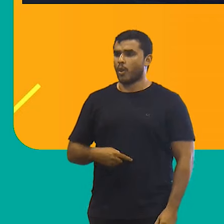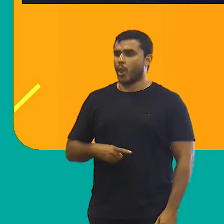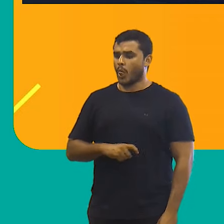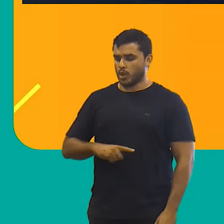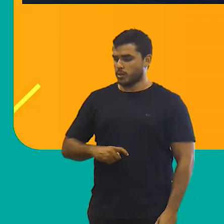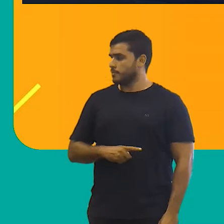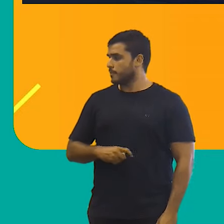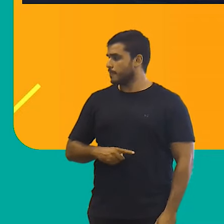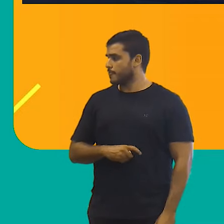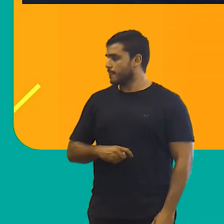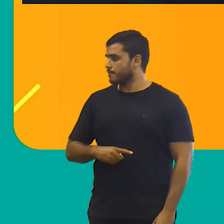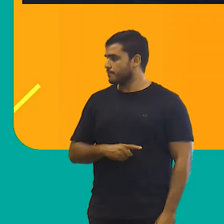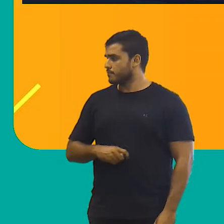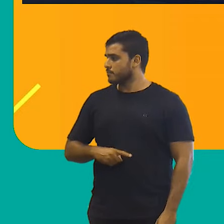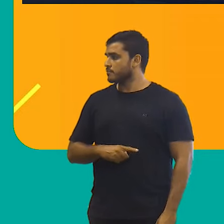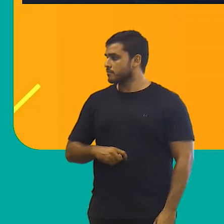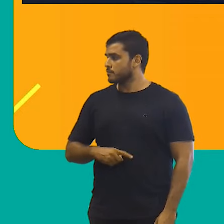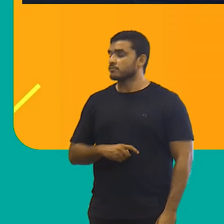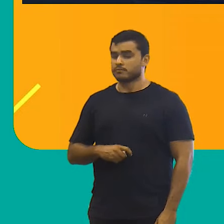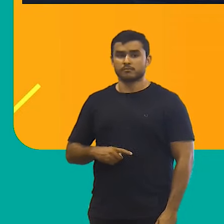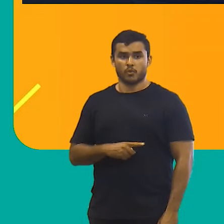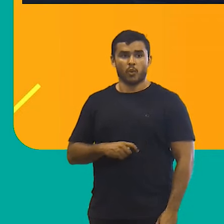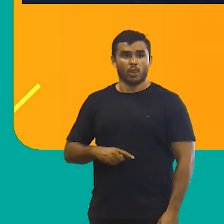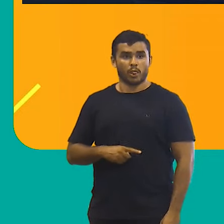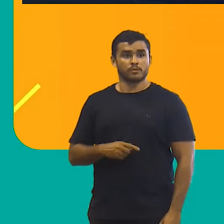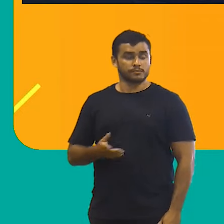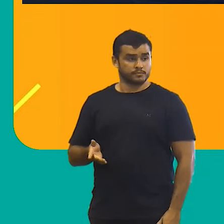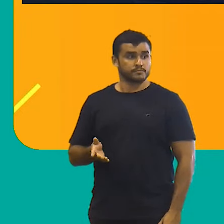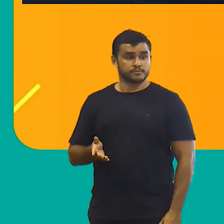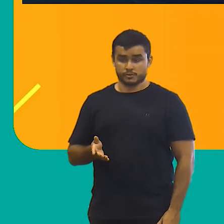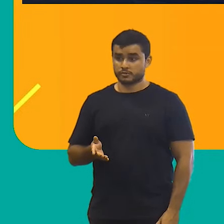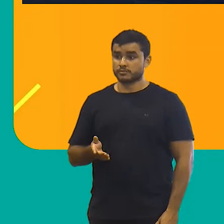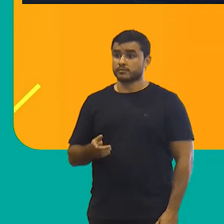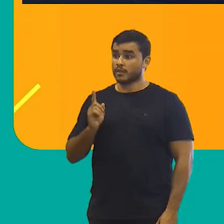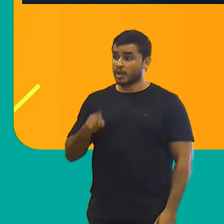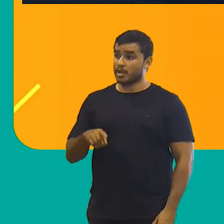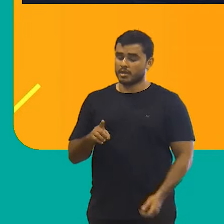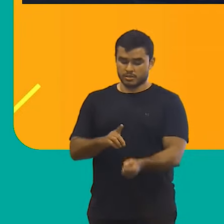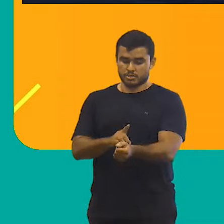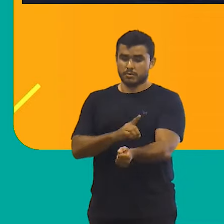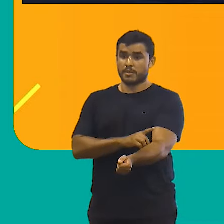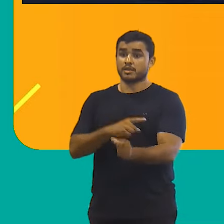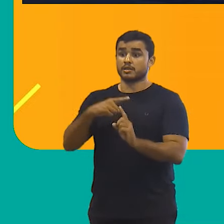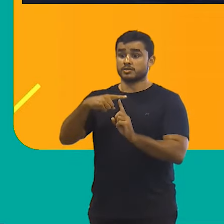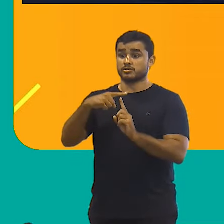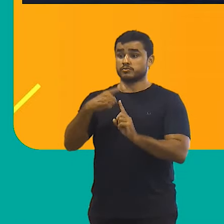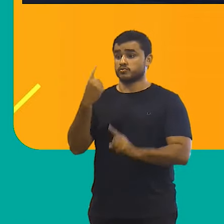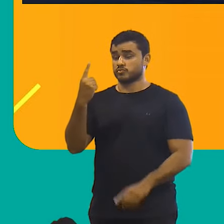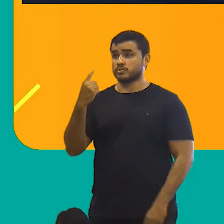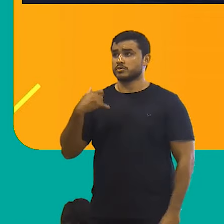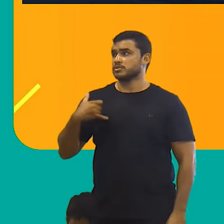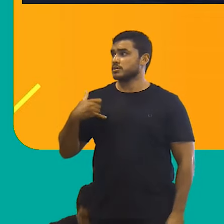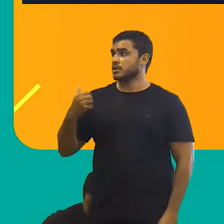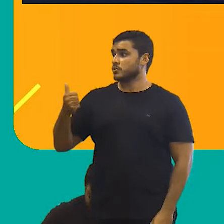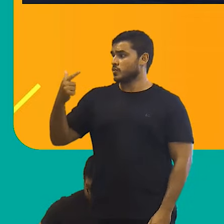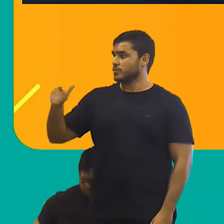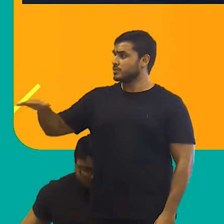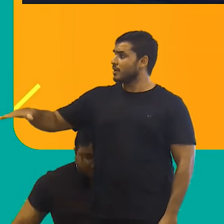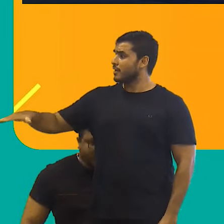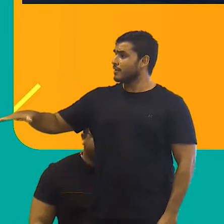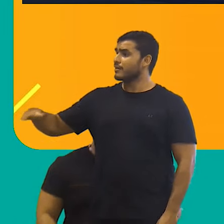mano, eu tenho muito verme então, né, meu? Caramba, eu sou diabético tipo 1, desde os 12 anos de